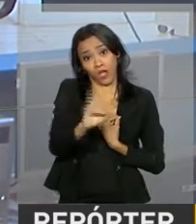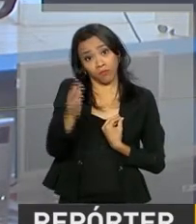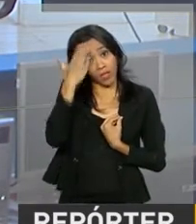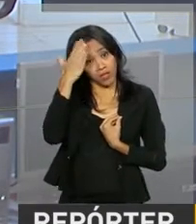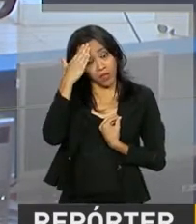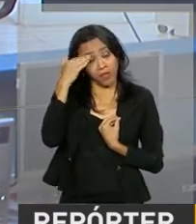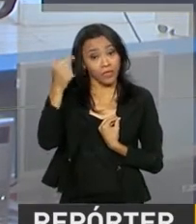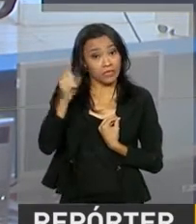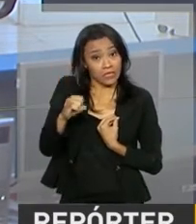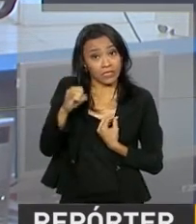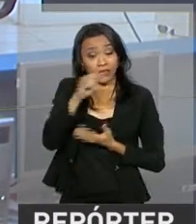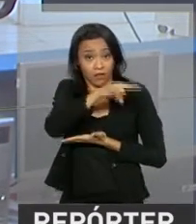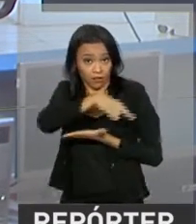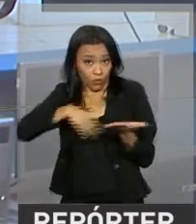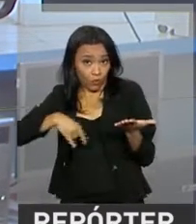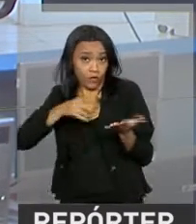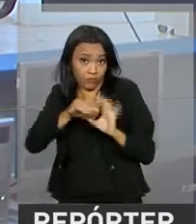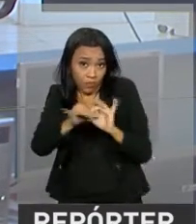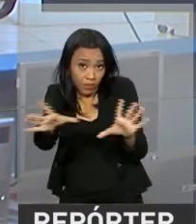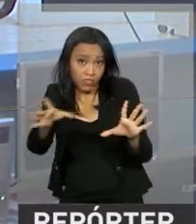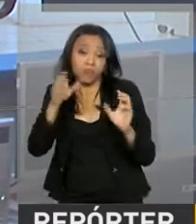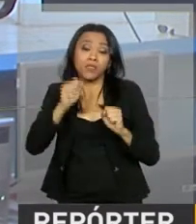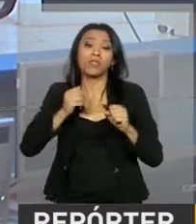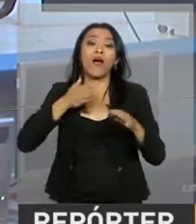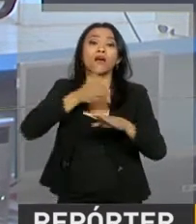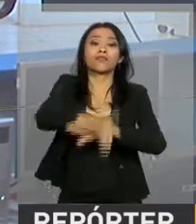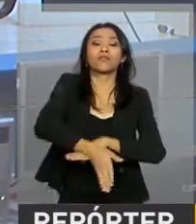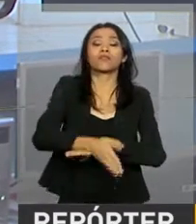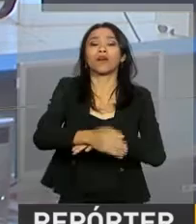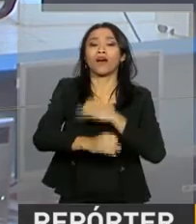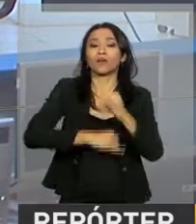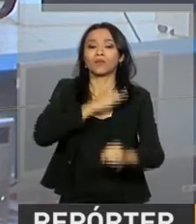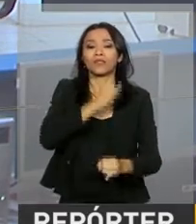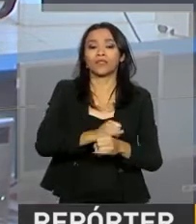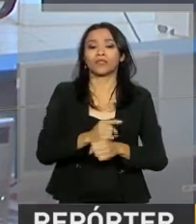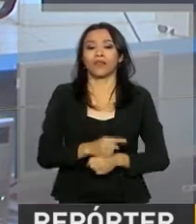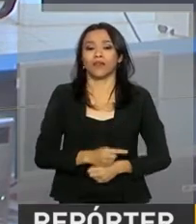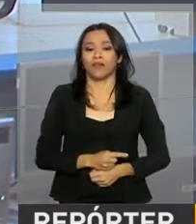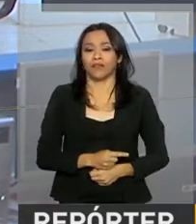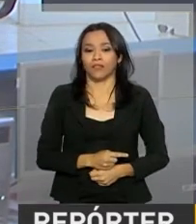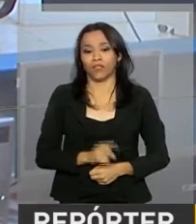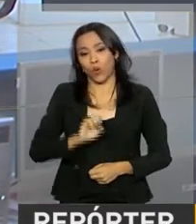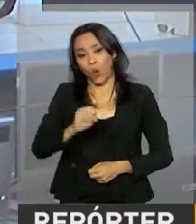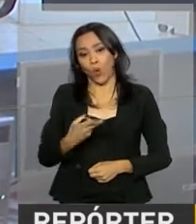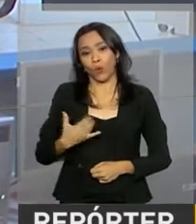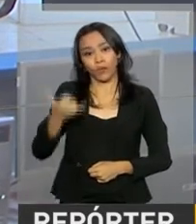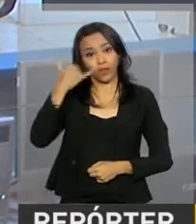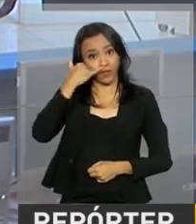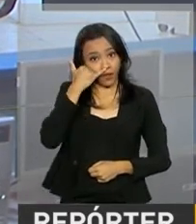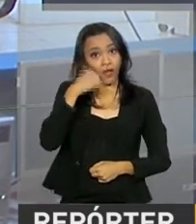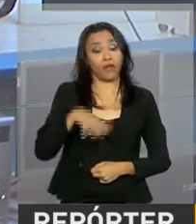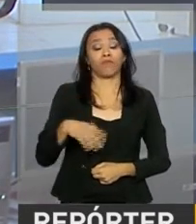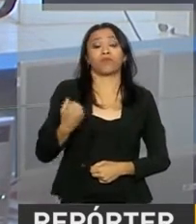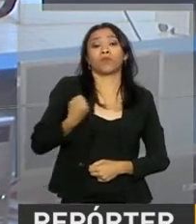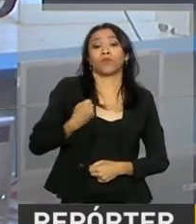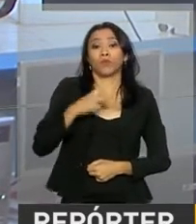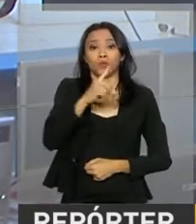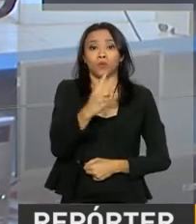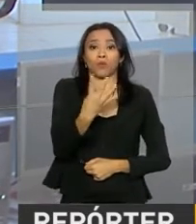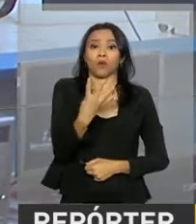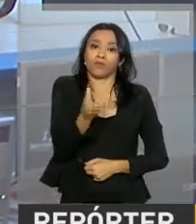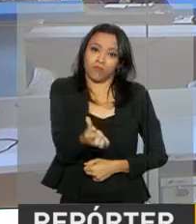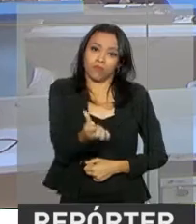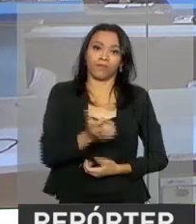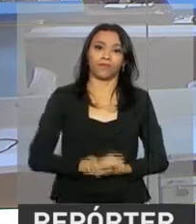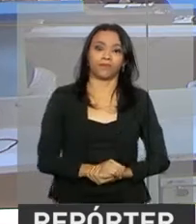para saber se teve a declaração liberada o contribuinte deve acessar o site da receita ou ligar para o receitafone no número 146